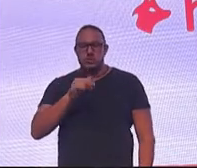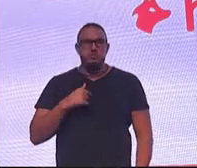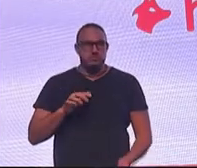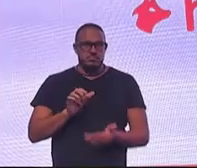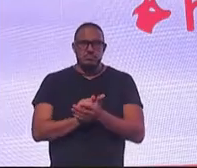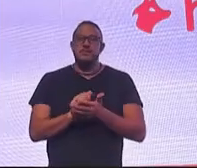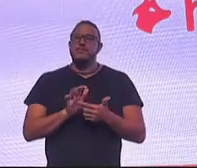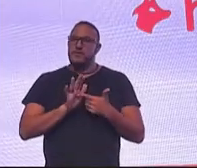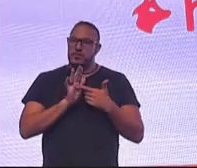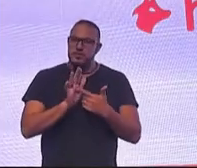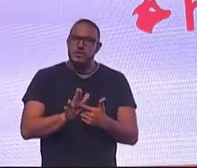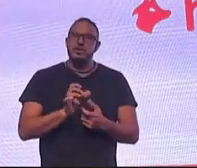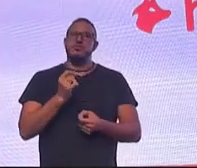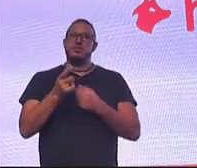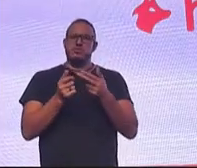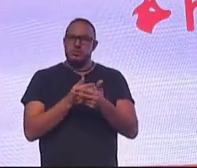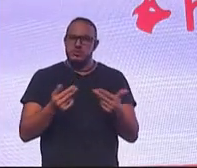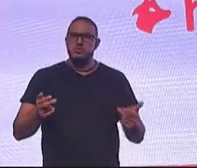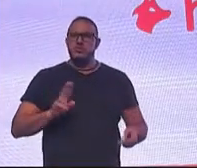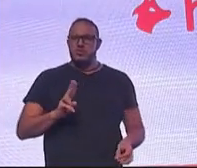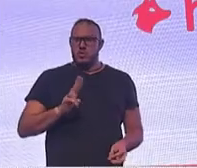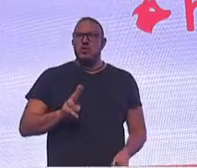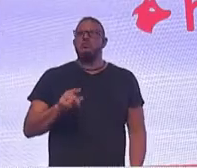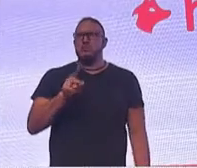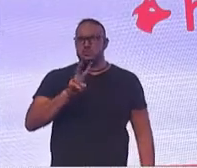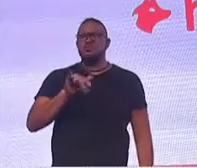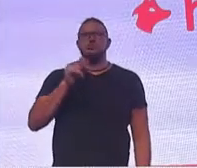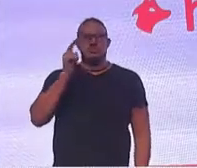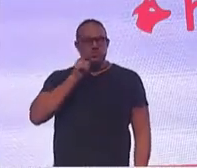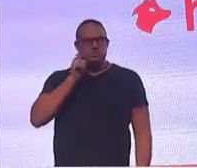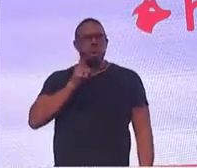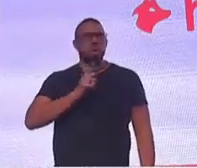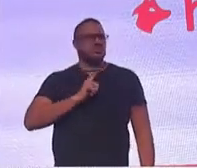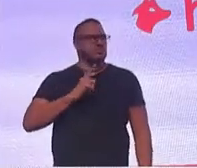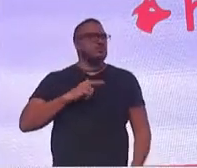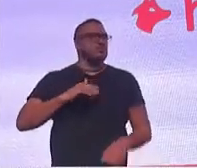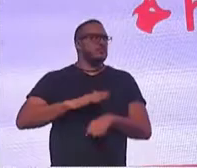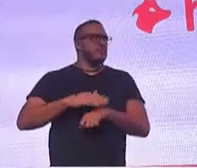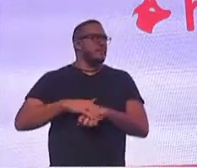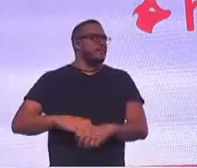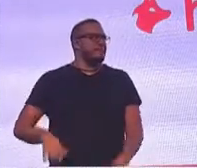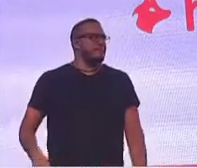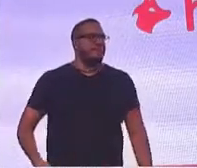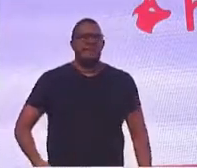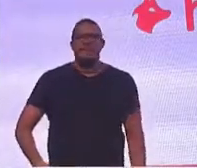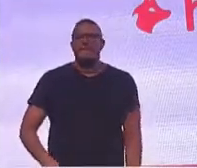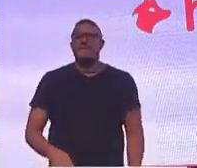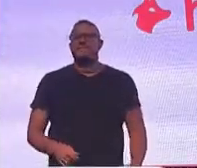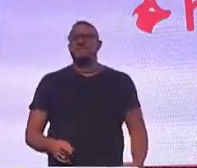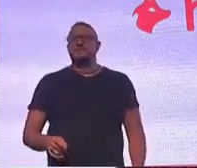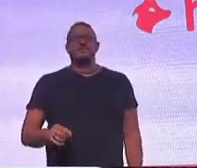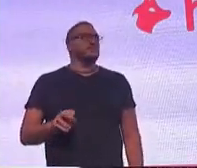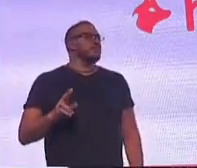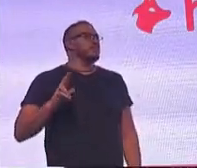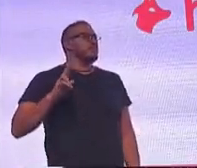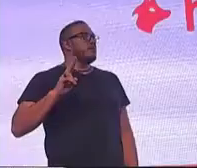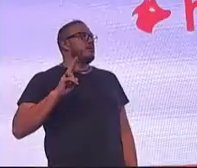uma sombrazinha no nome, mas você vai conseguir já ter a fazer isso aí. É super simples,